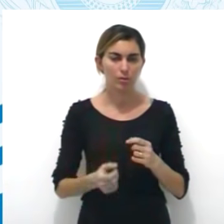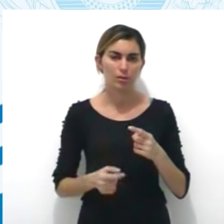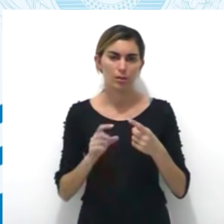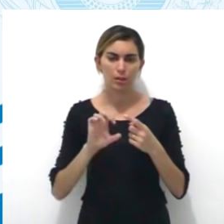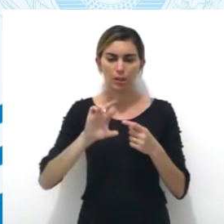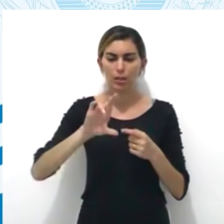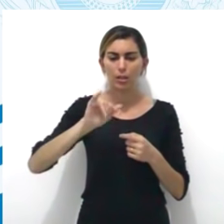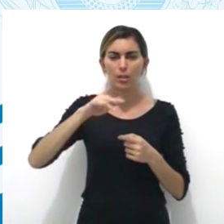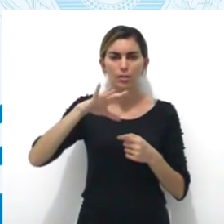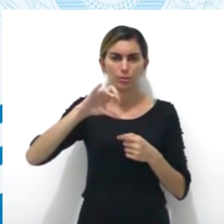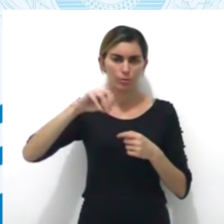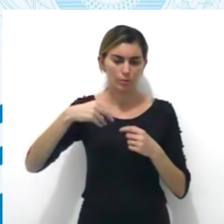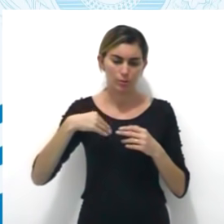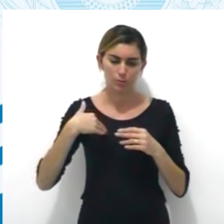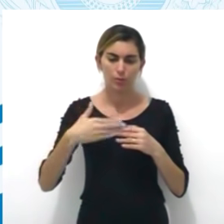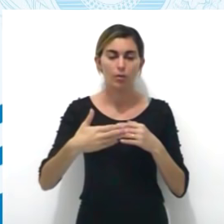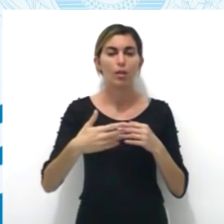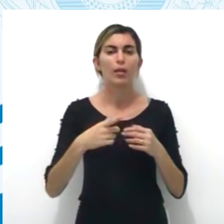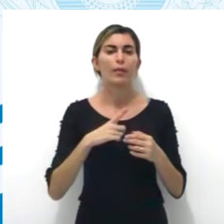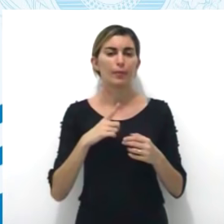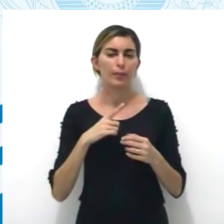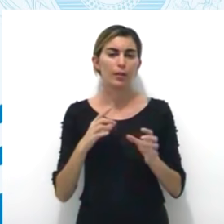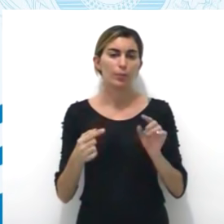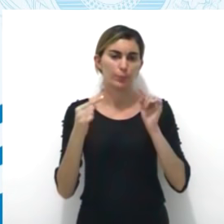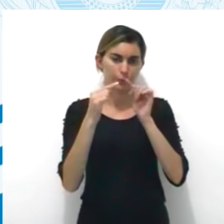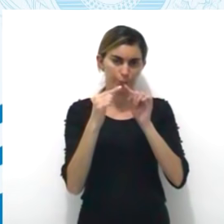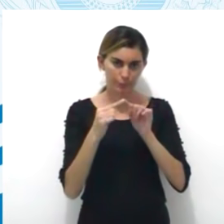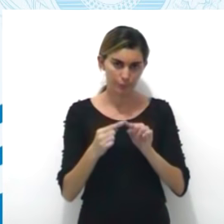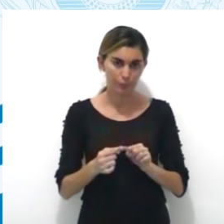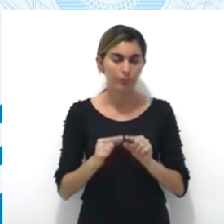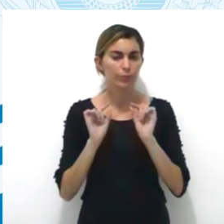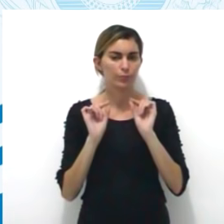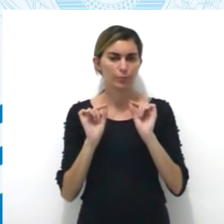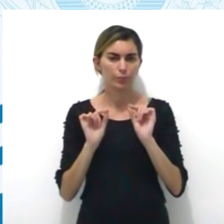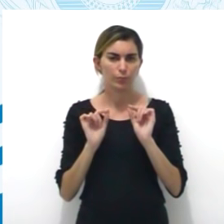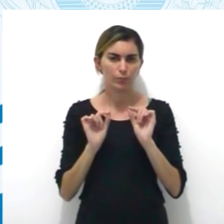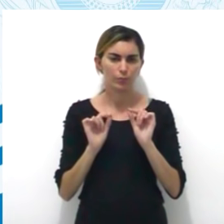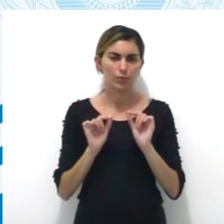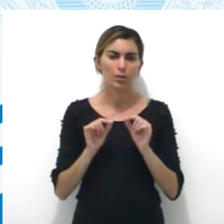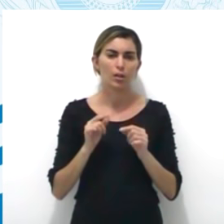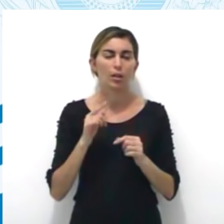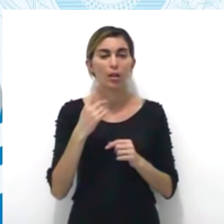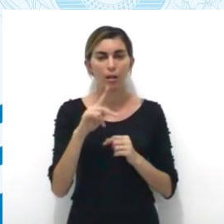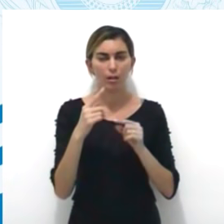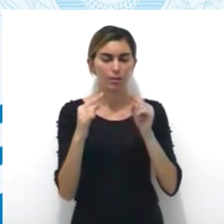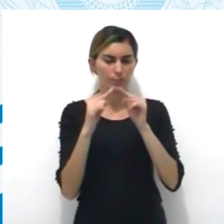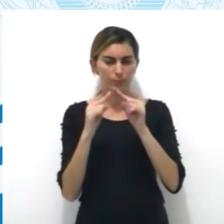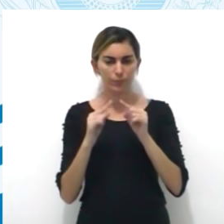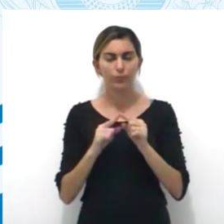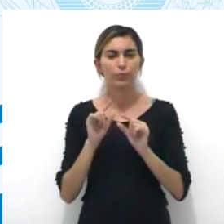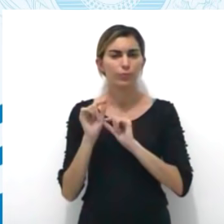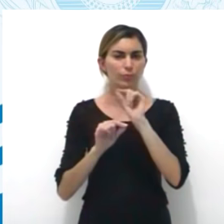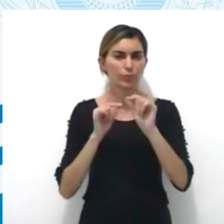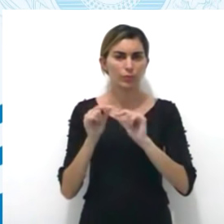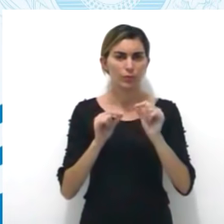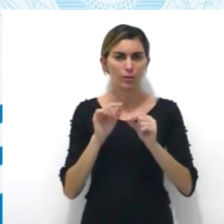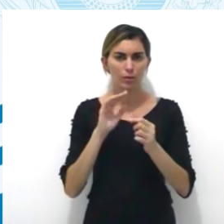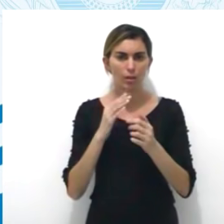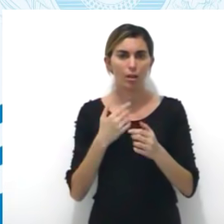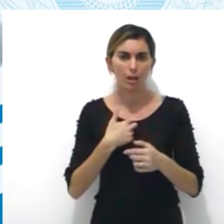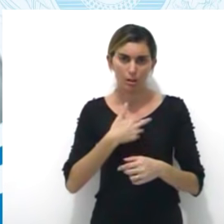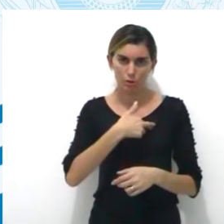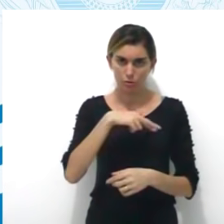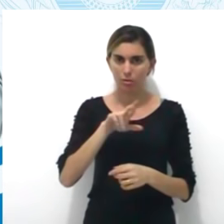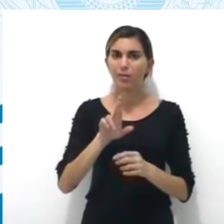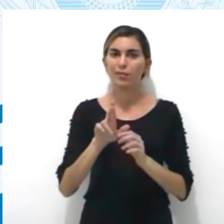Então, criacionismo, por sua vez, é uma teoria associada, pessoal. Entende? Ela é associada ao quê? A uma